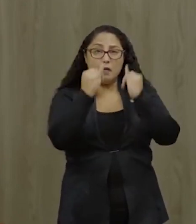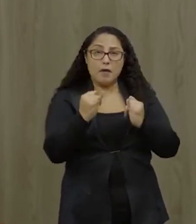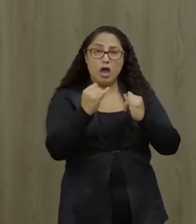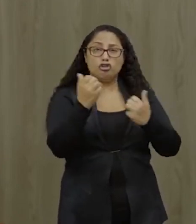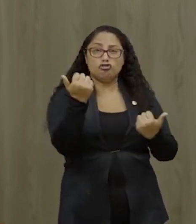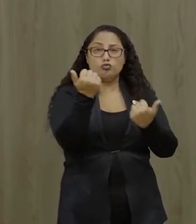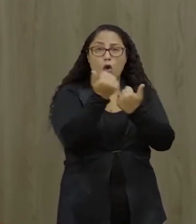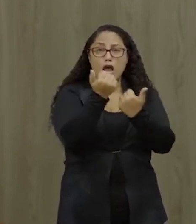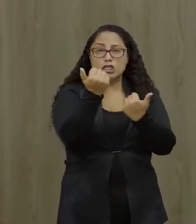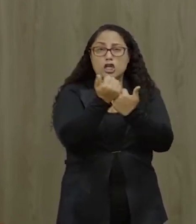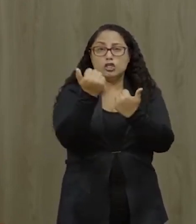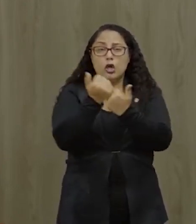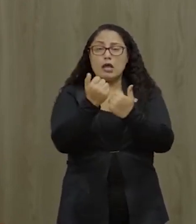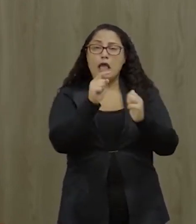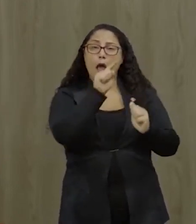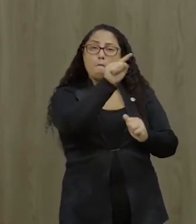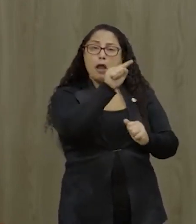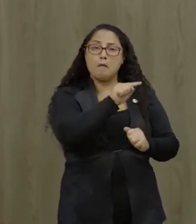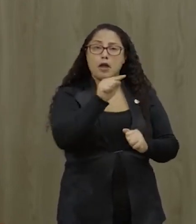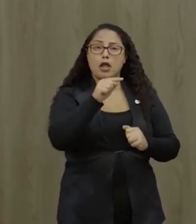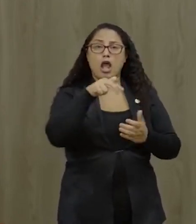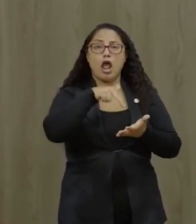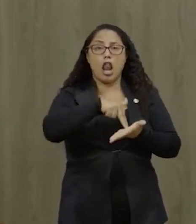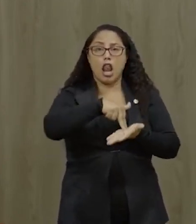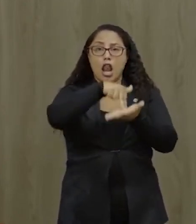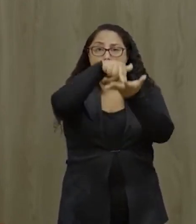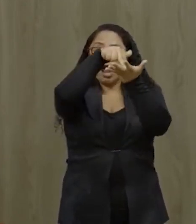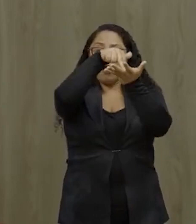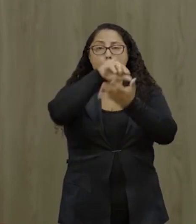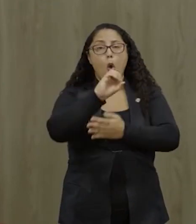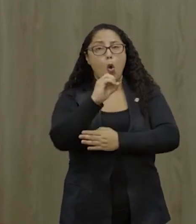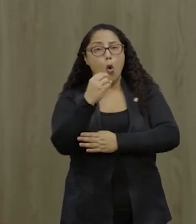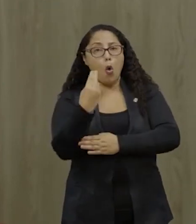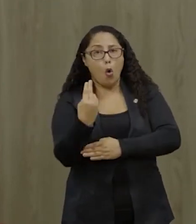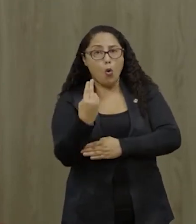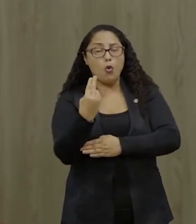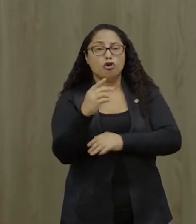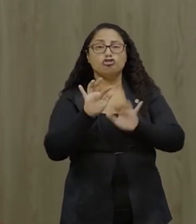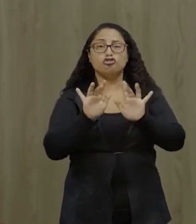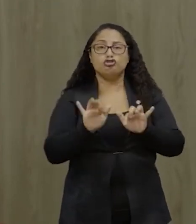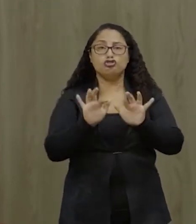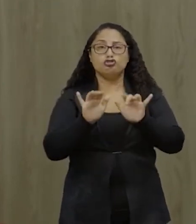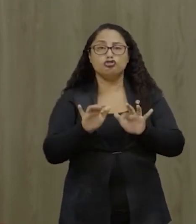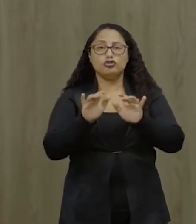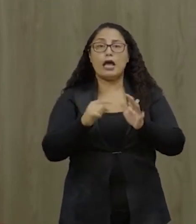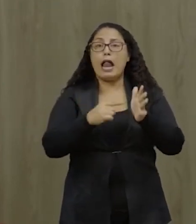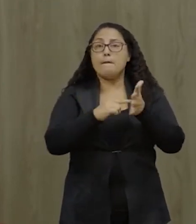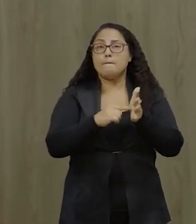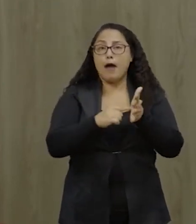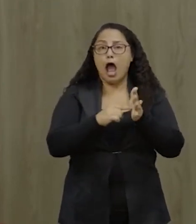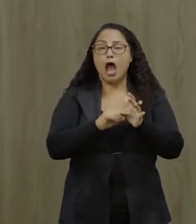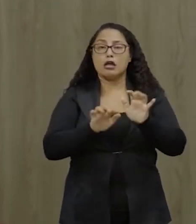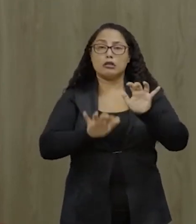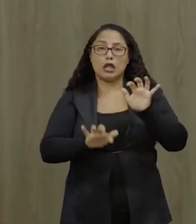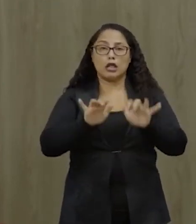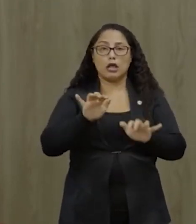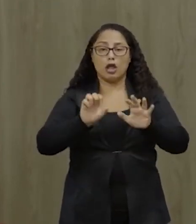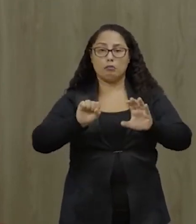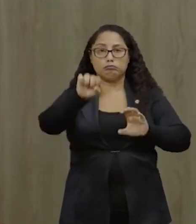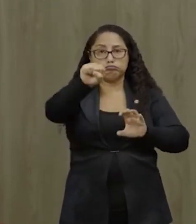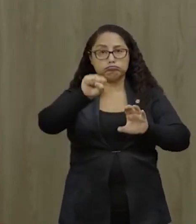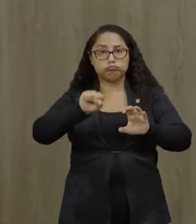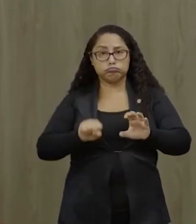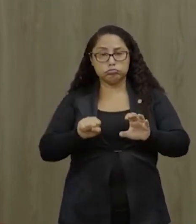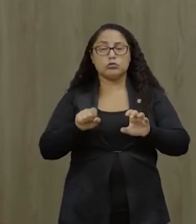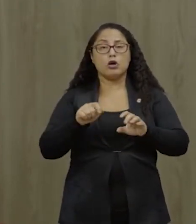do ascensorista, que apertava o botão para ir para o elevador, ou o digitador da máquina de datilografar, com